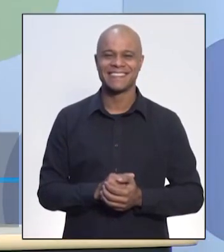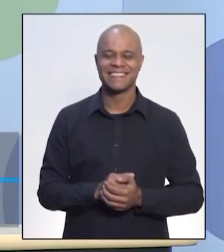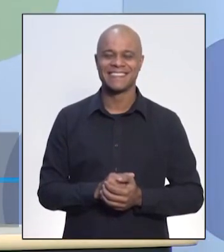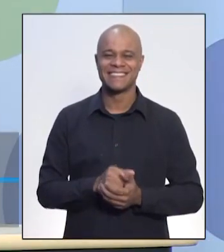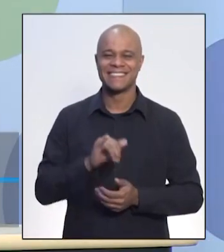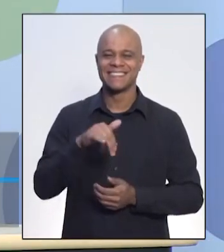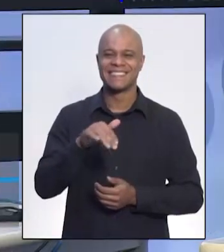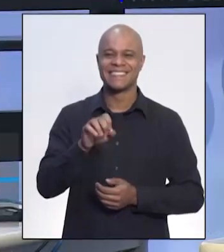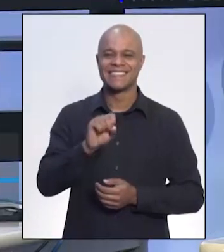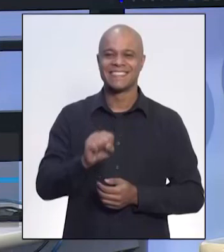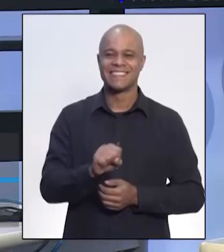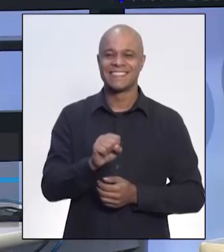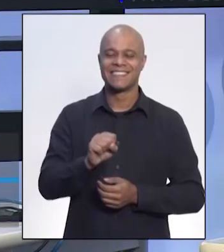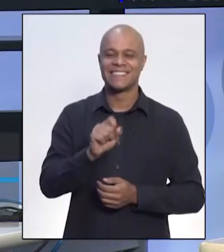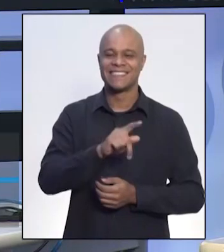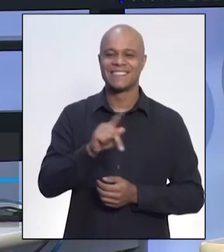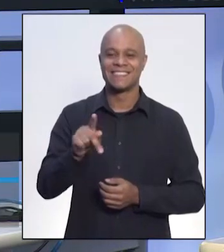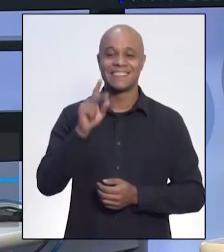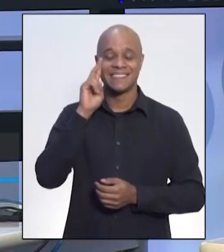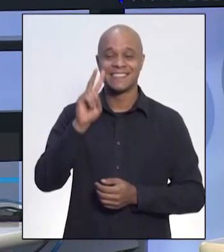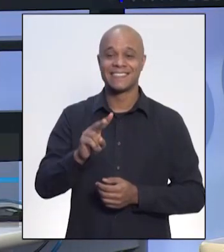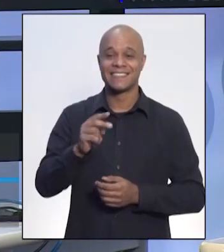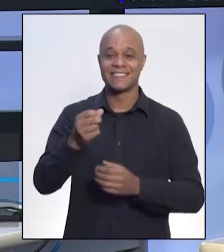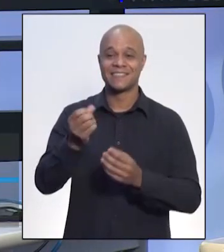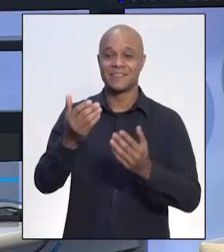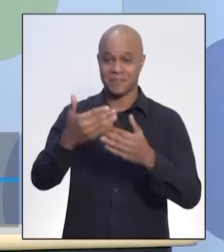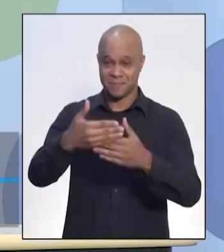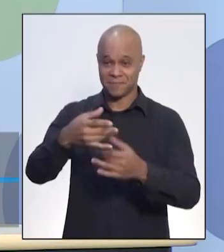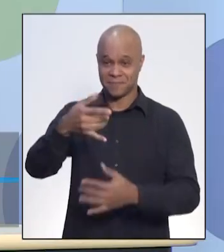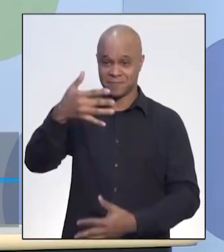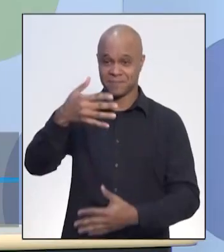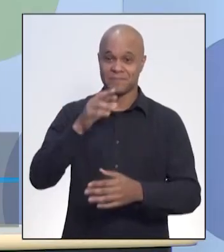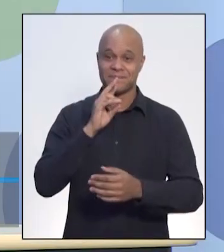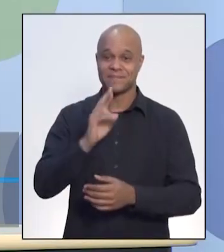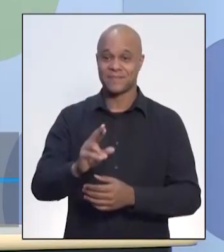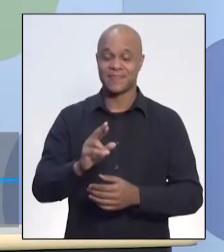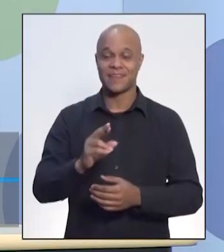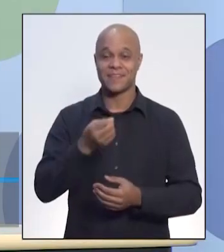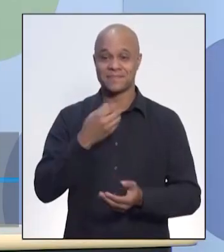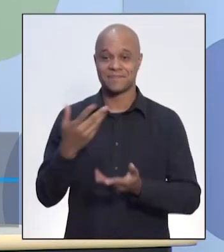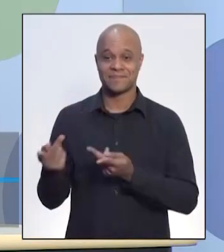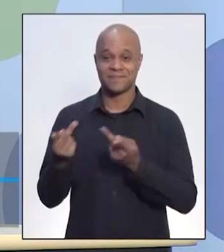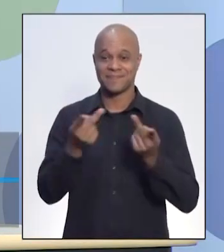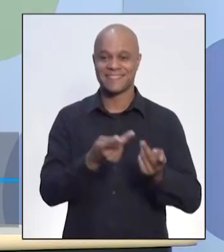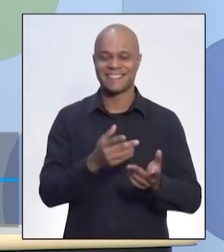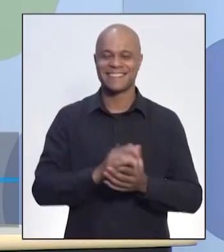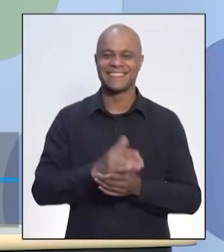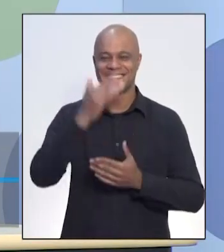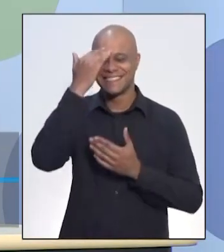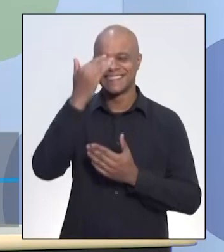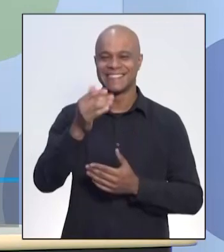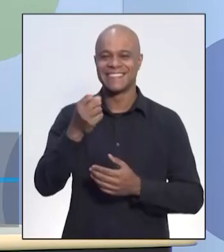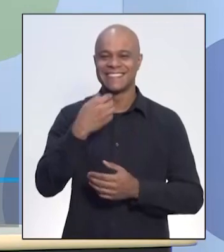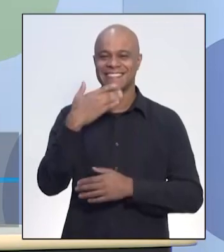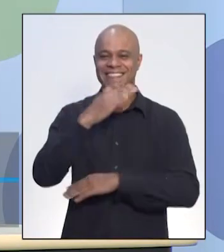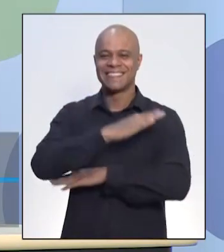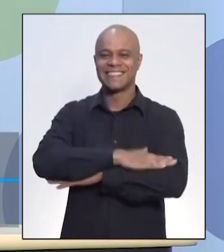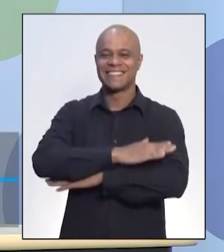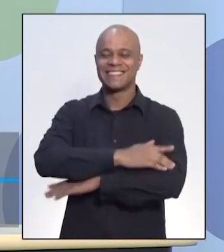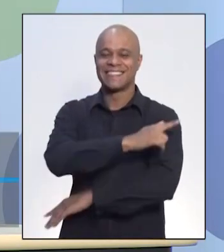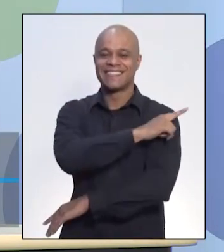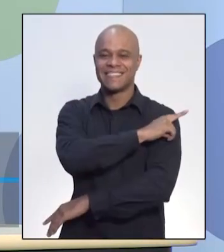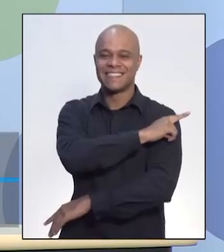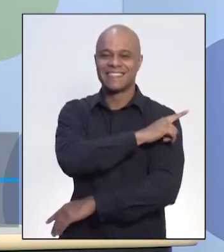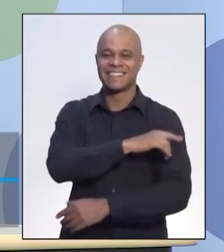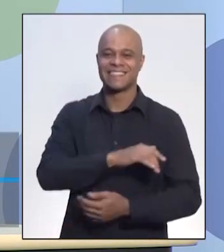o chat, ver as respostas. E aí, professora Inês, bem-vinda! Obrigada, professora Roberta. Boa tarde, alunos da primeira série do